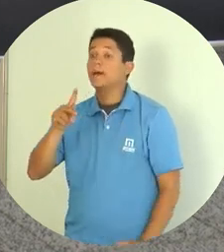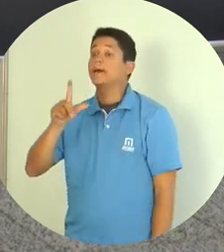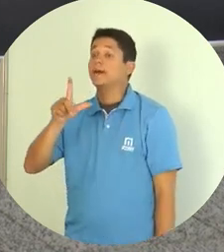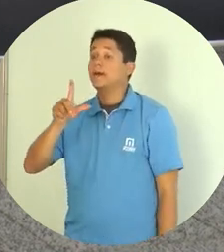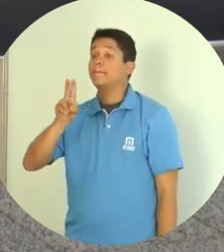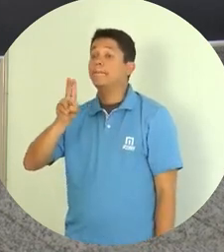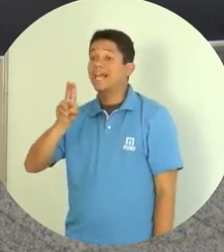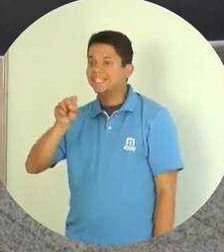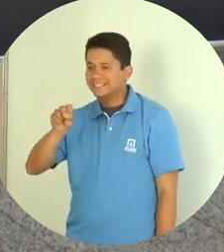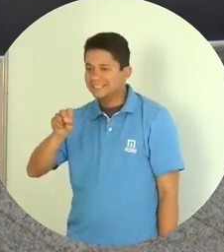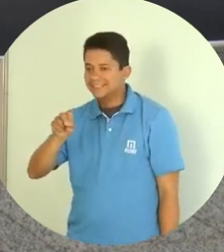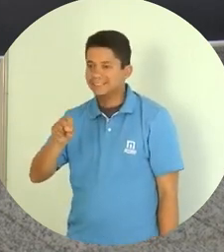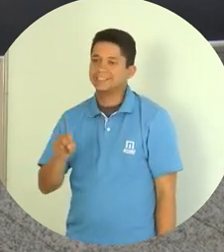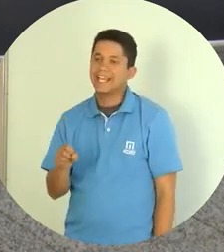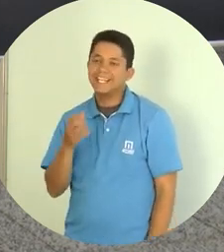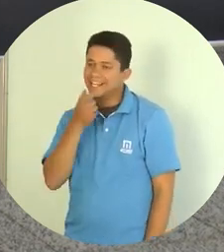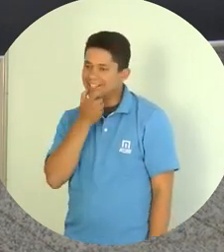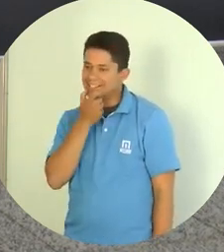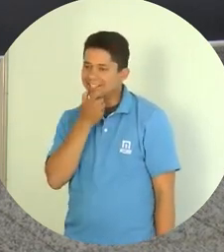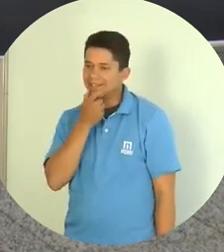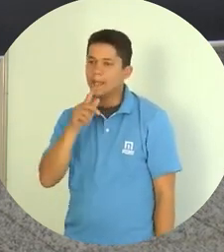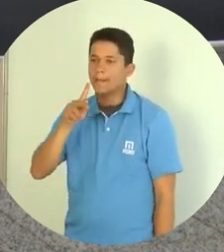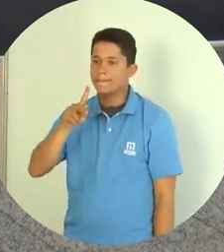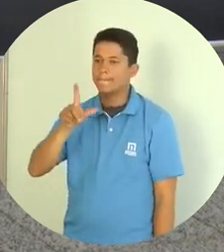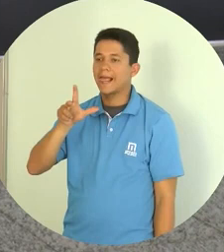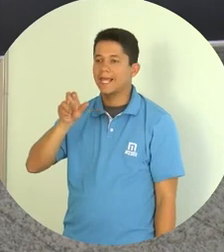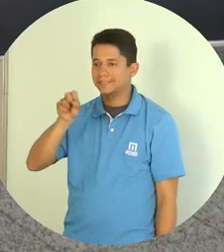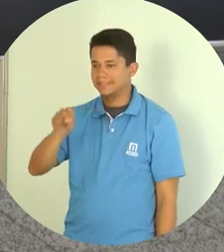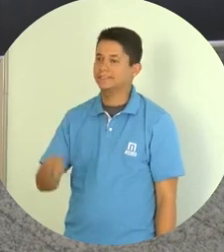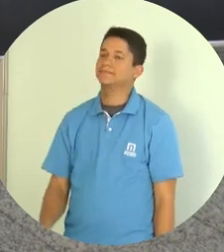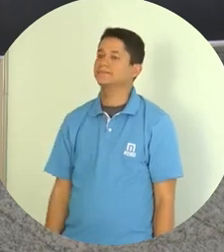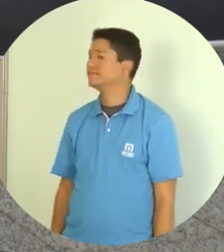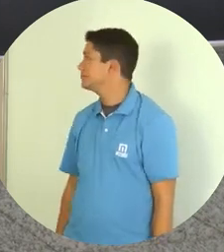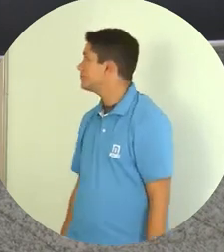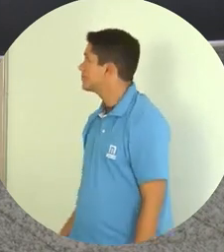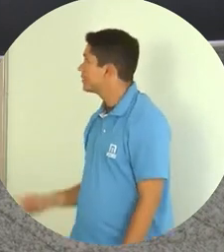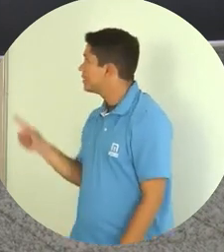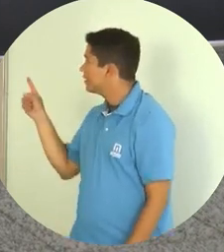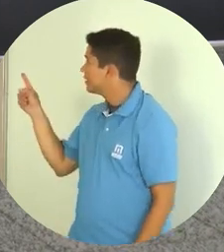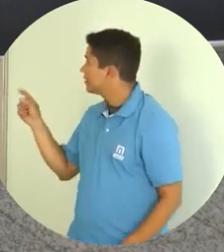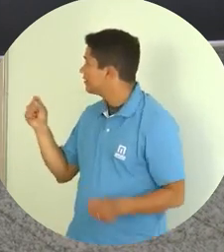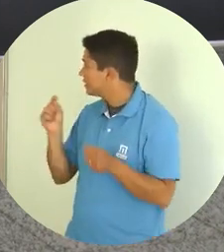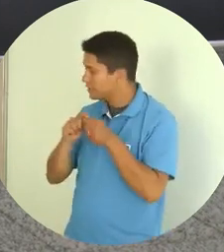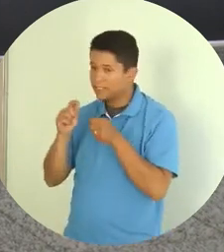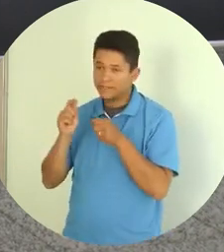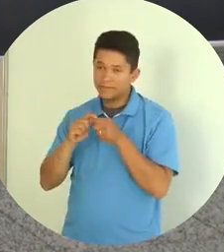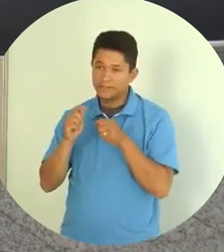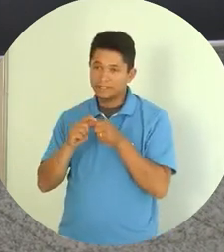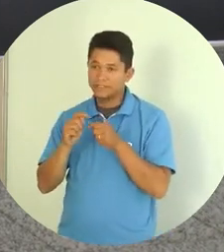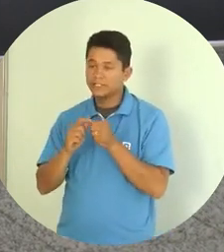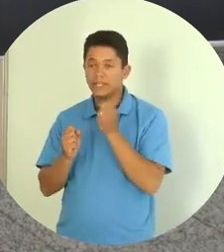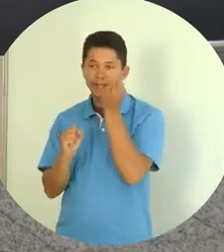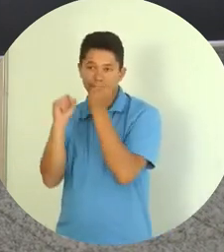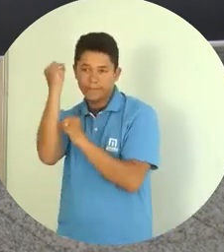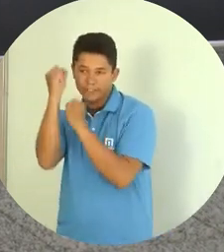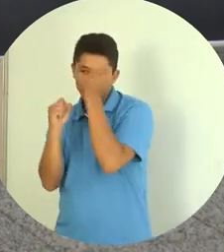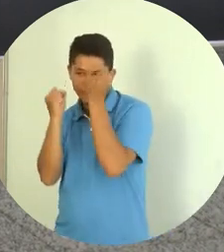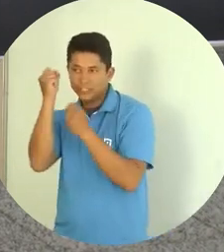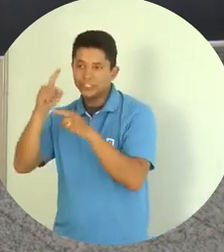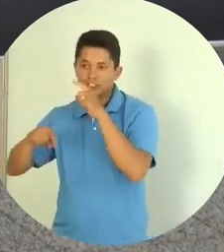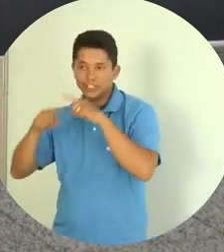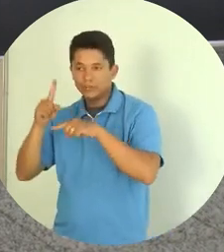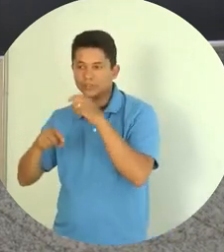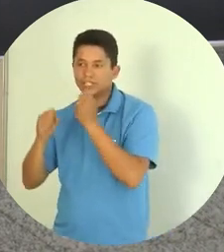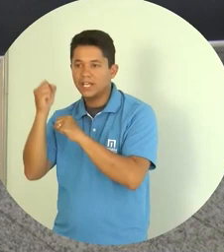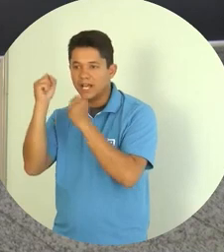em equipamentos dinâmicos, industriais, em equipamentos né, de todo tipo